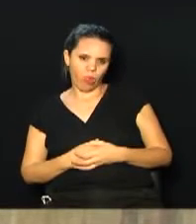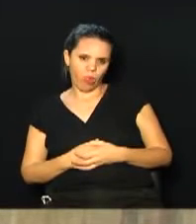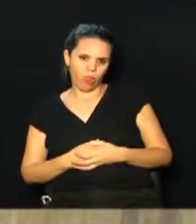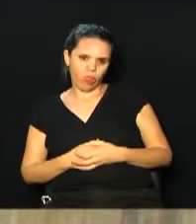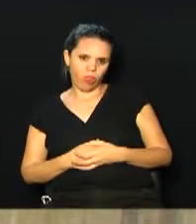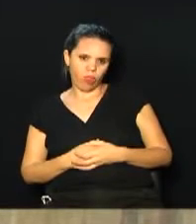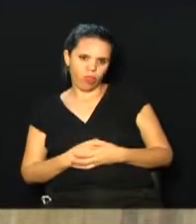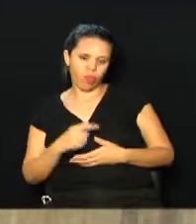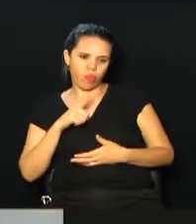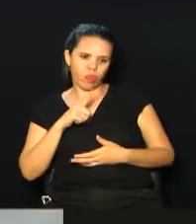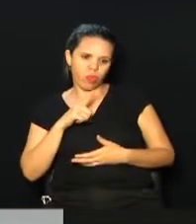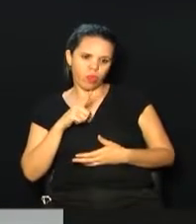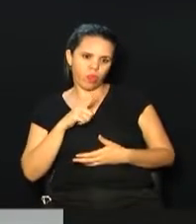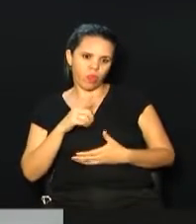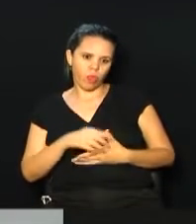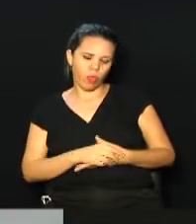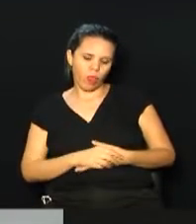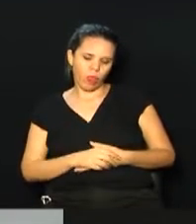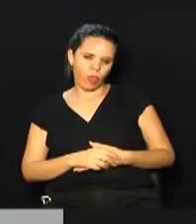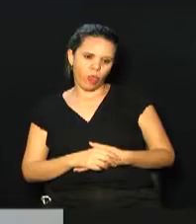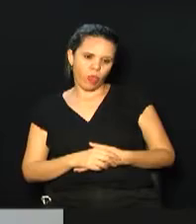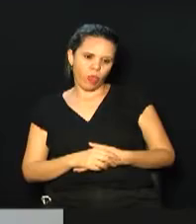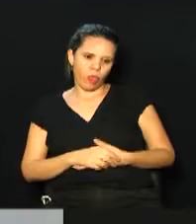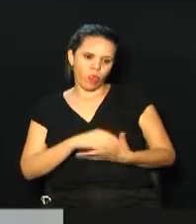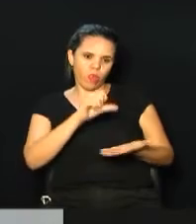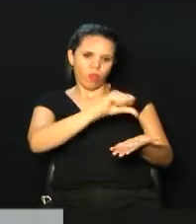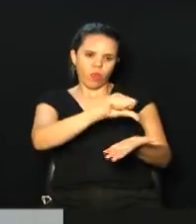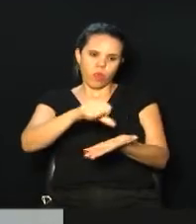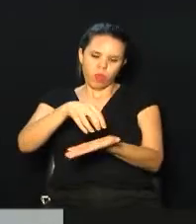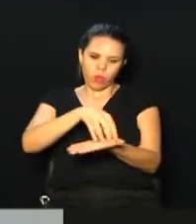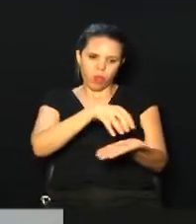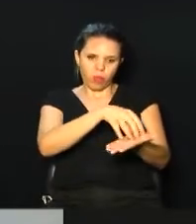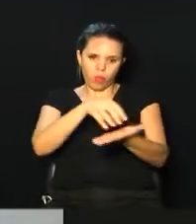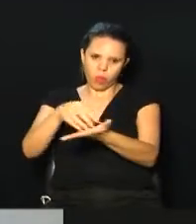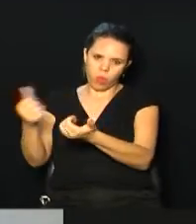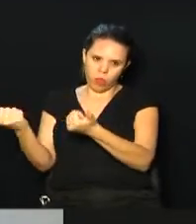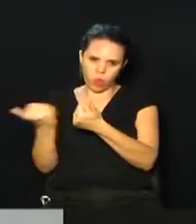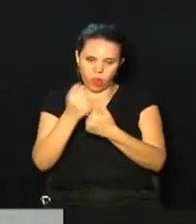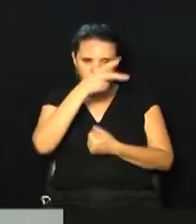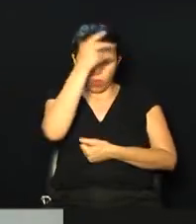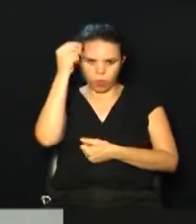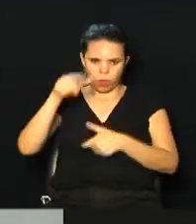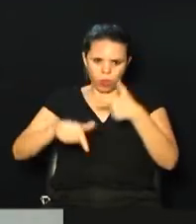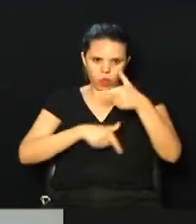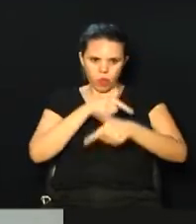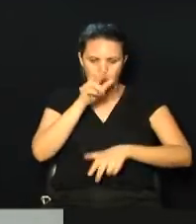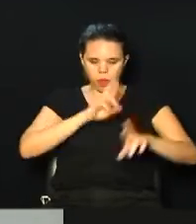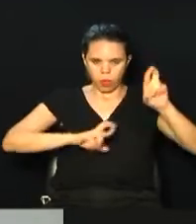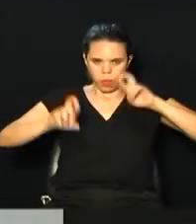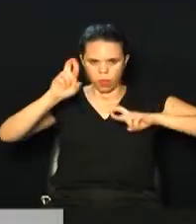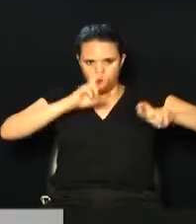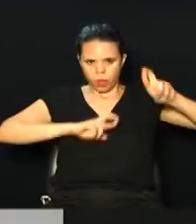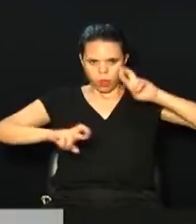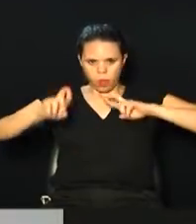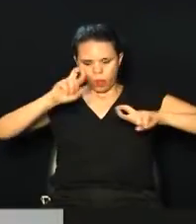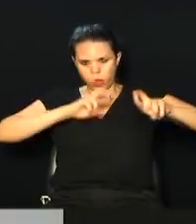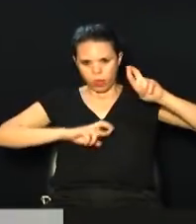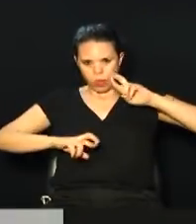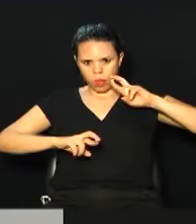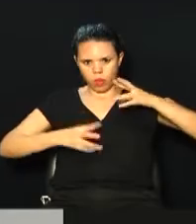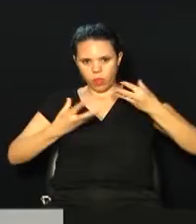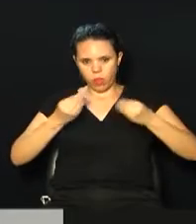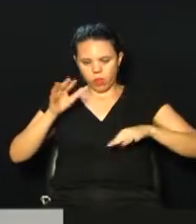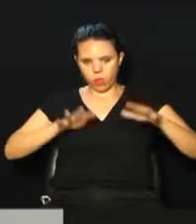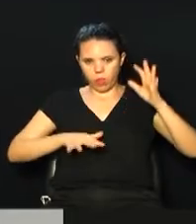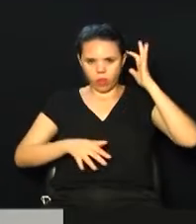nós temos, nas regionais, um trabalho de fiscalização disso, mas muitas